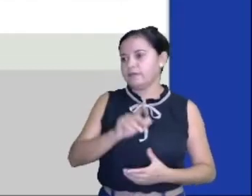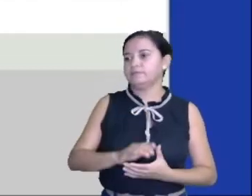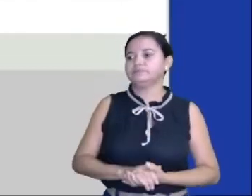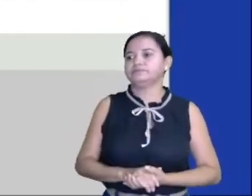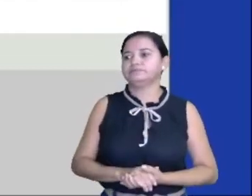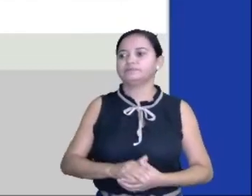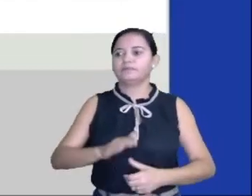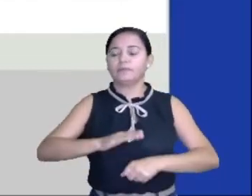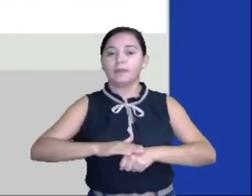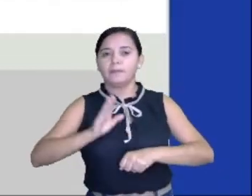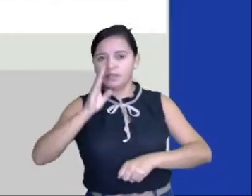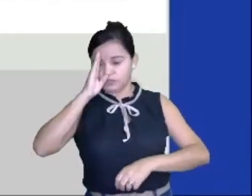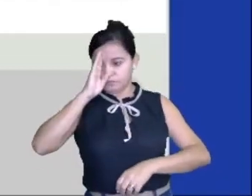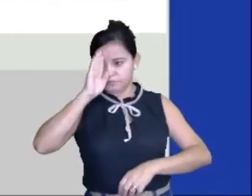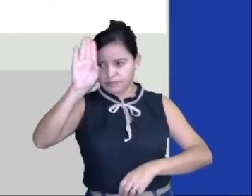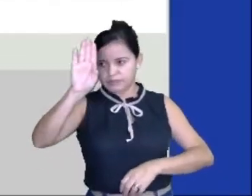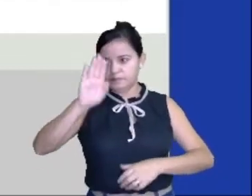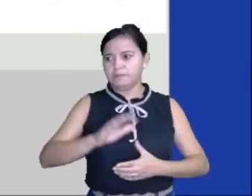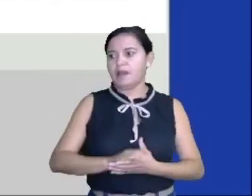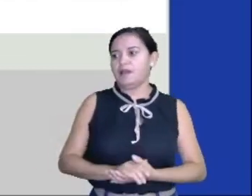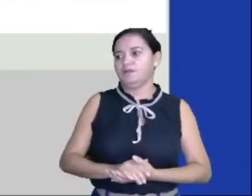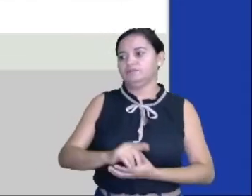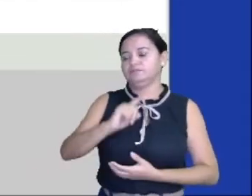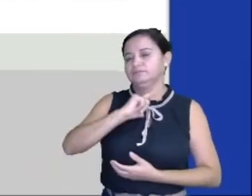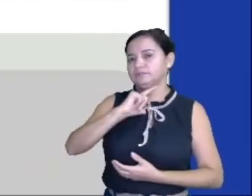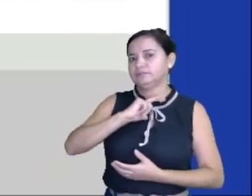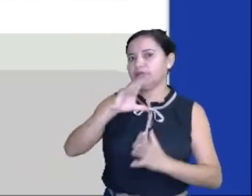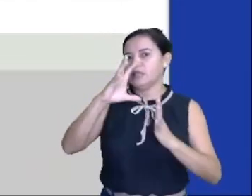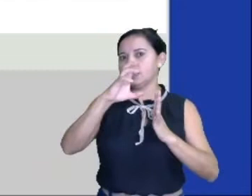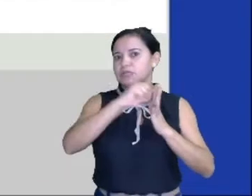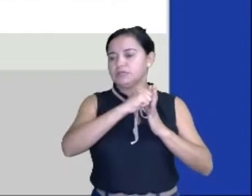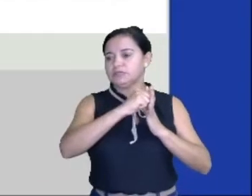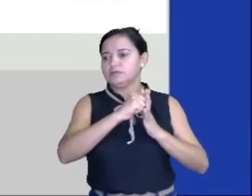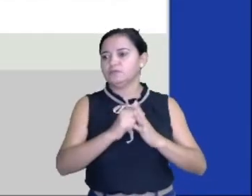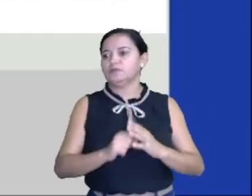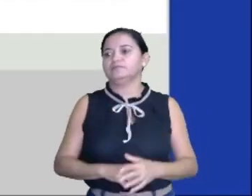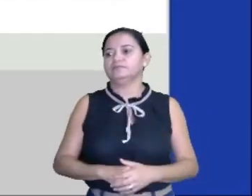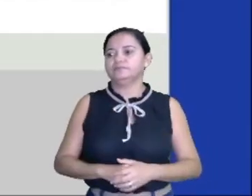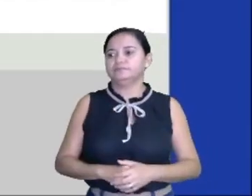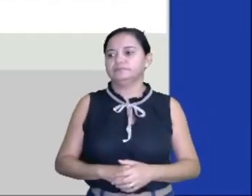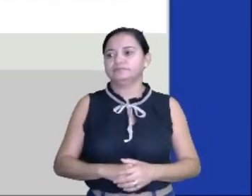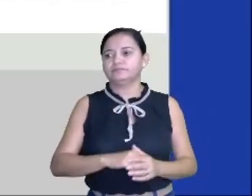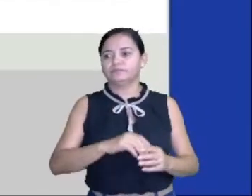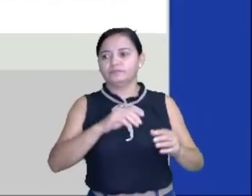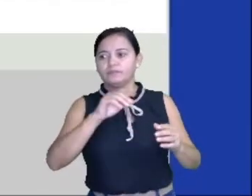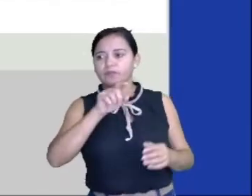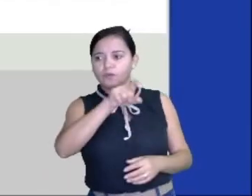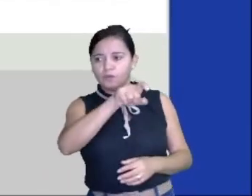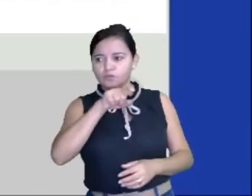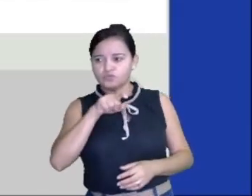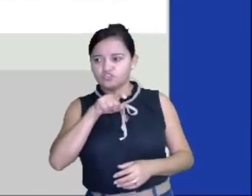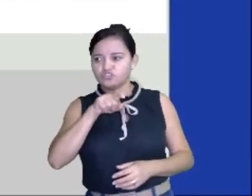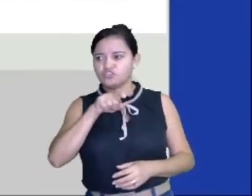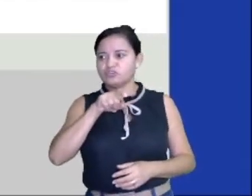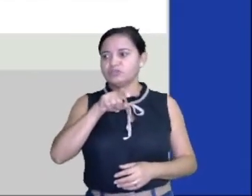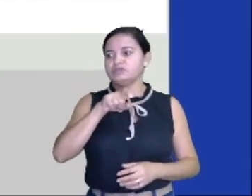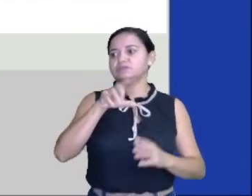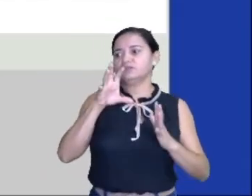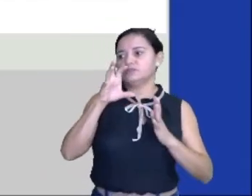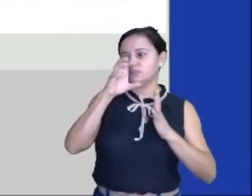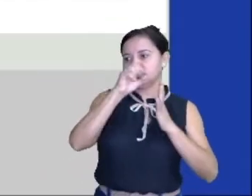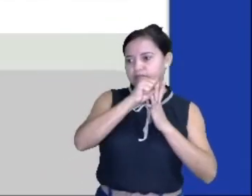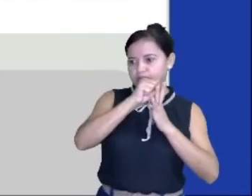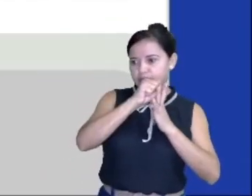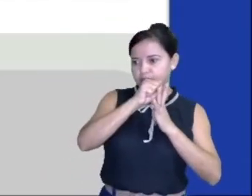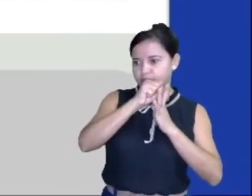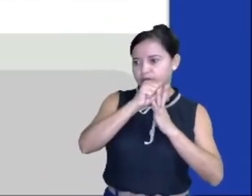centralizado, seria o nosso símbolo, né? Então, só reforçando, o A seria o número de massa, tá? O X seria, na verdade, o símbolo, que no caso aqui,